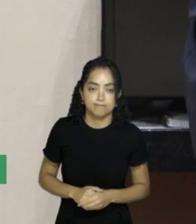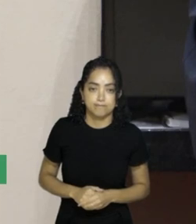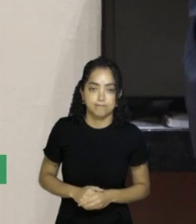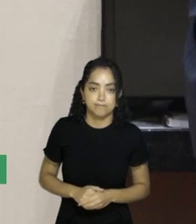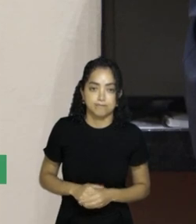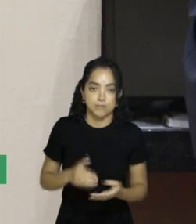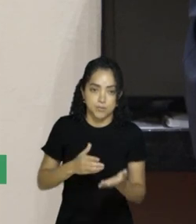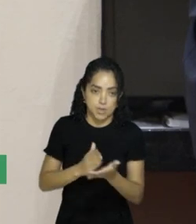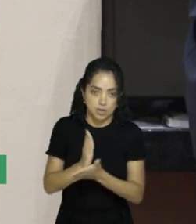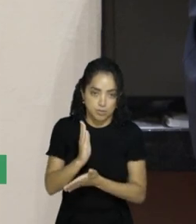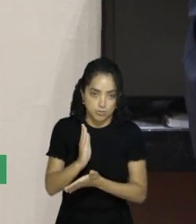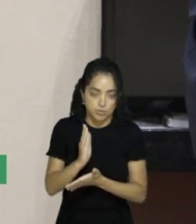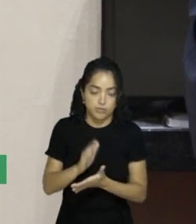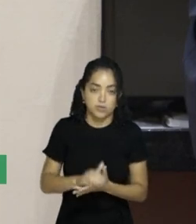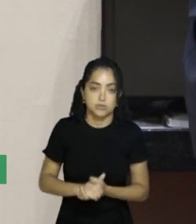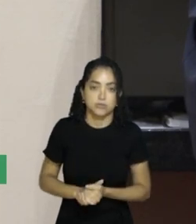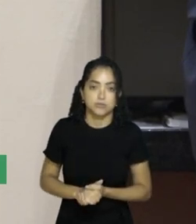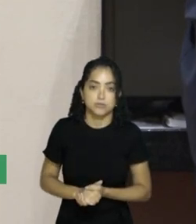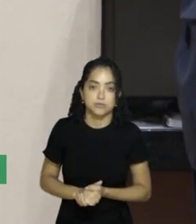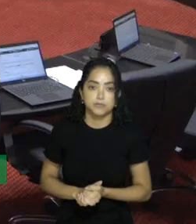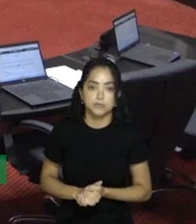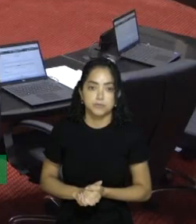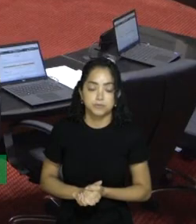aprovado por unanimidade